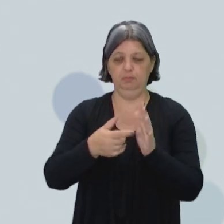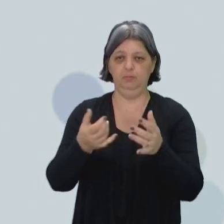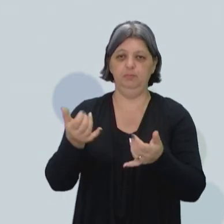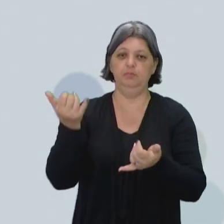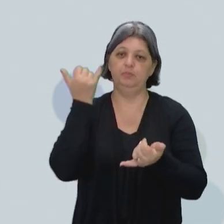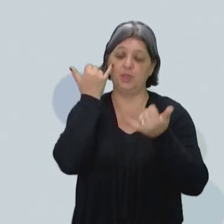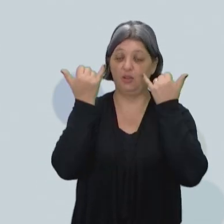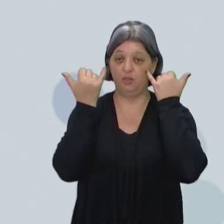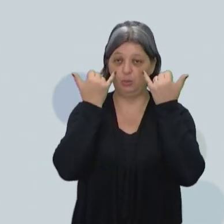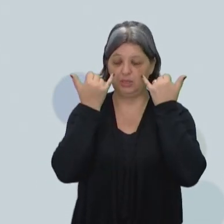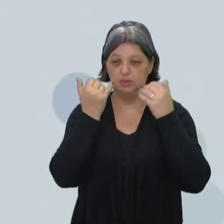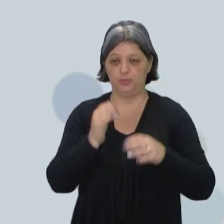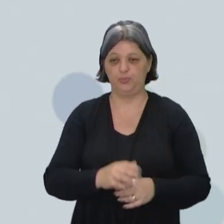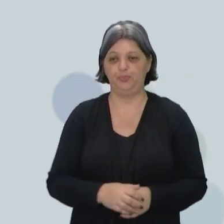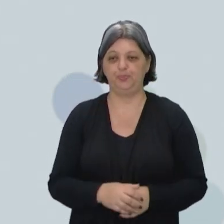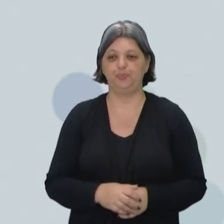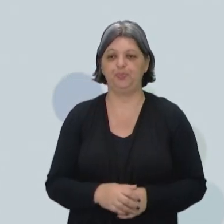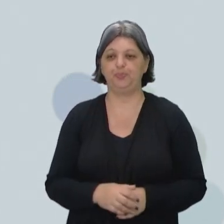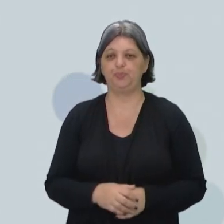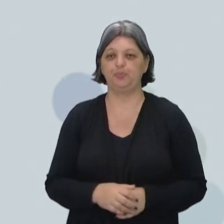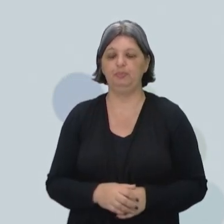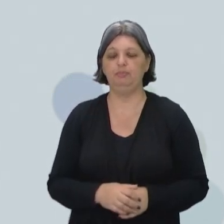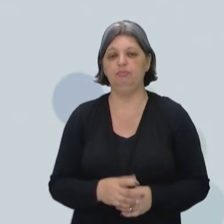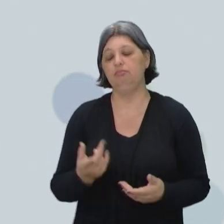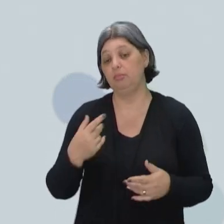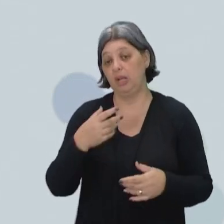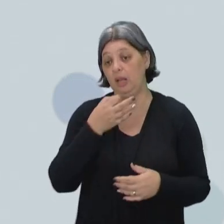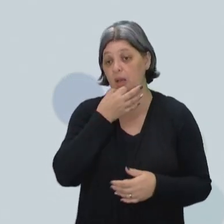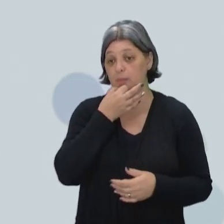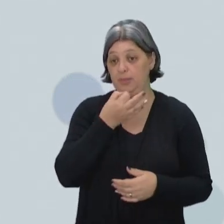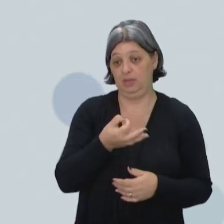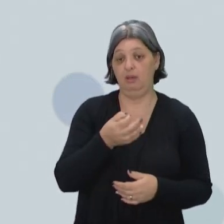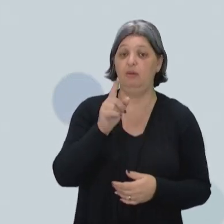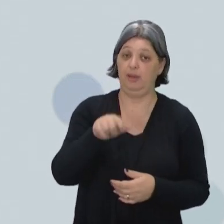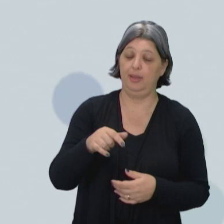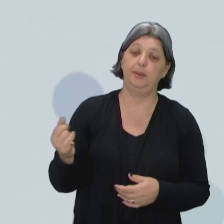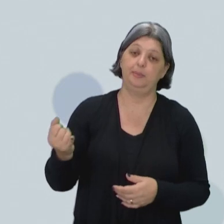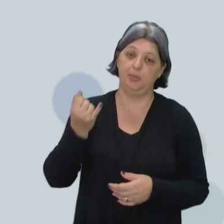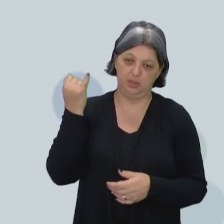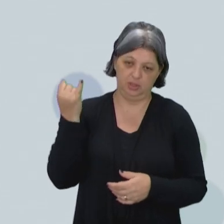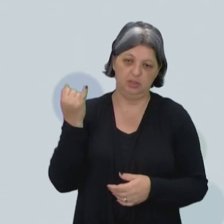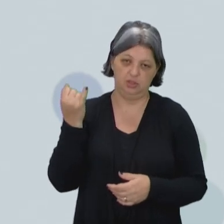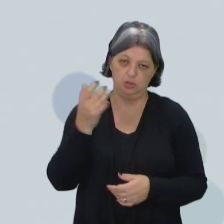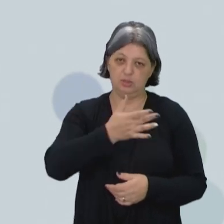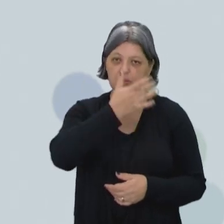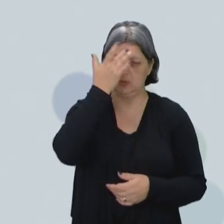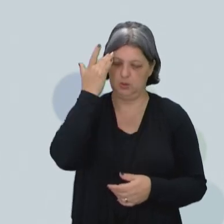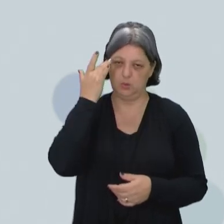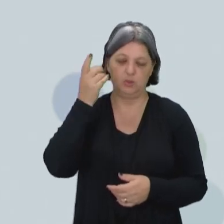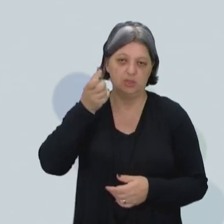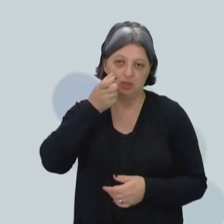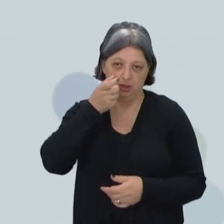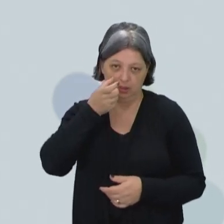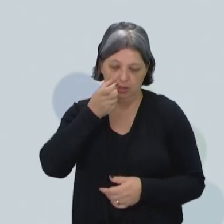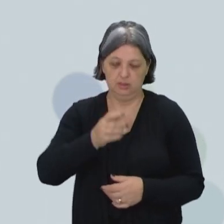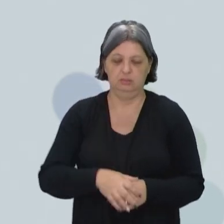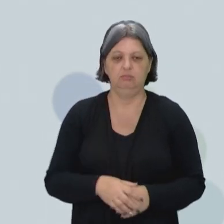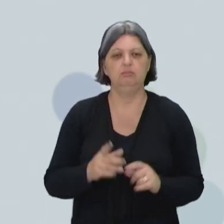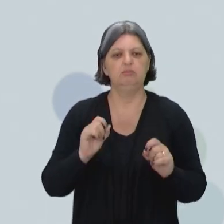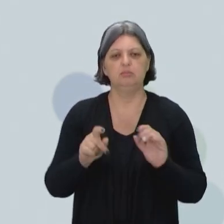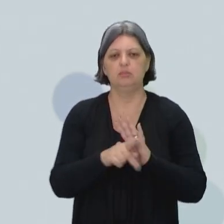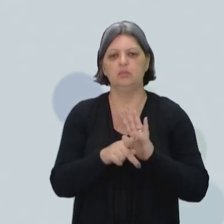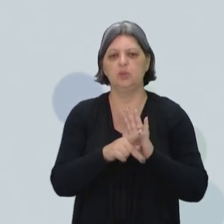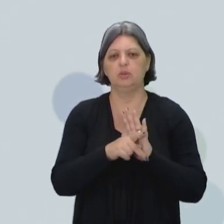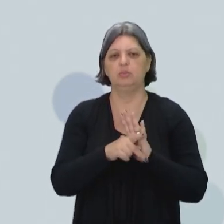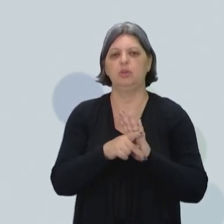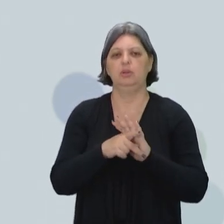informação, que, de certa forma, na opinião dele, é pertinente e é importante para o público, ok? Ele vai fazer o quê? Transmitir uma